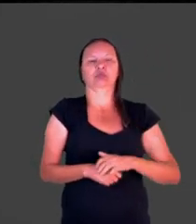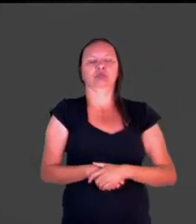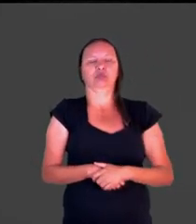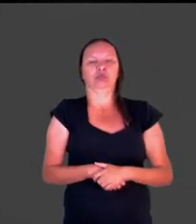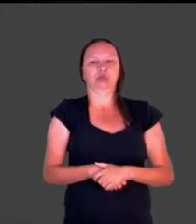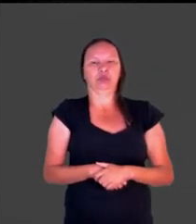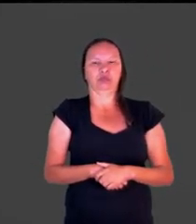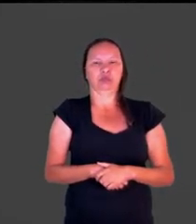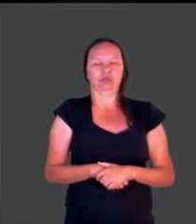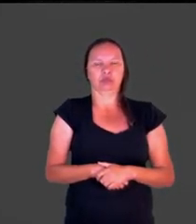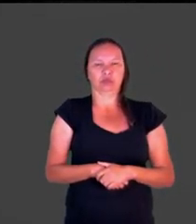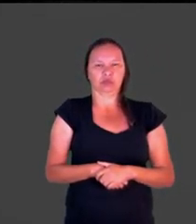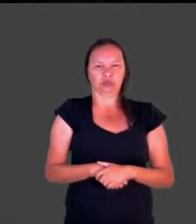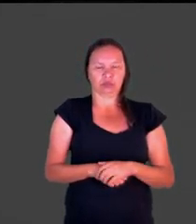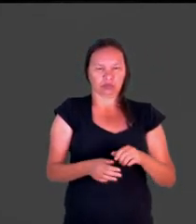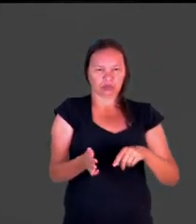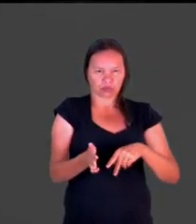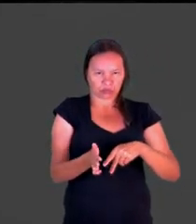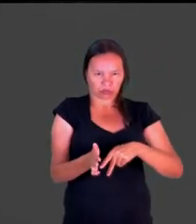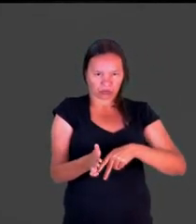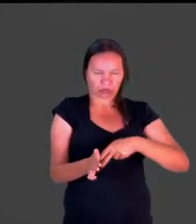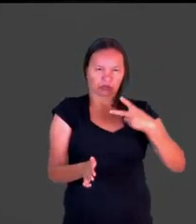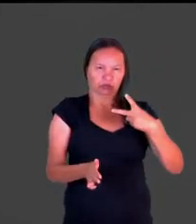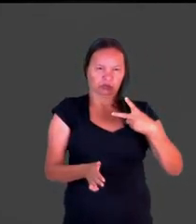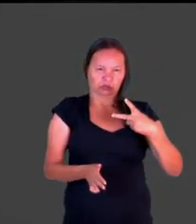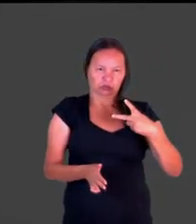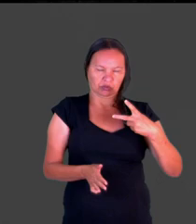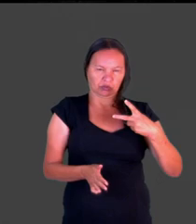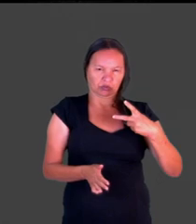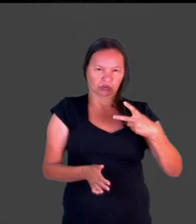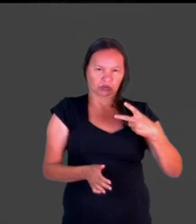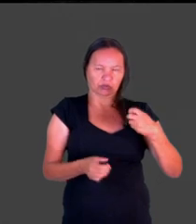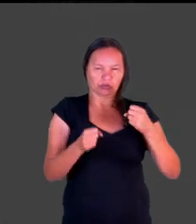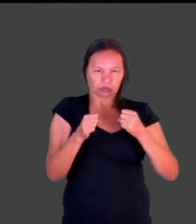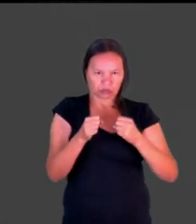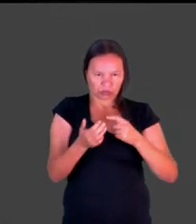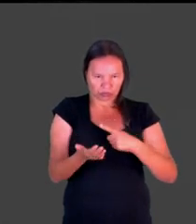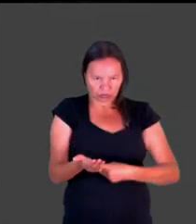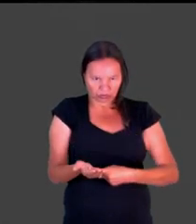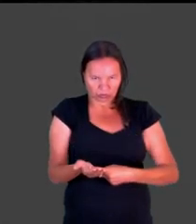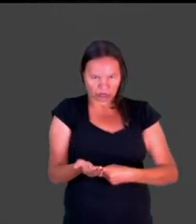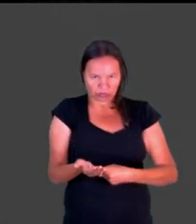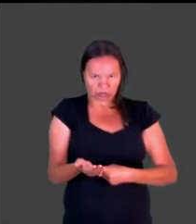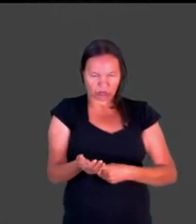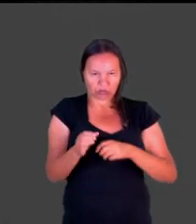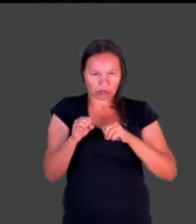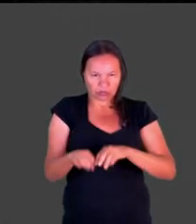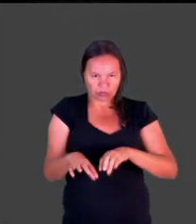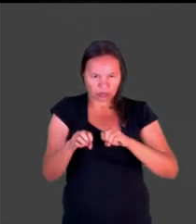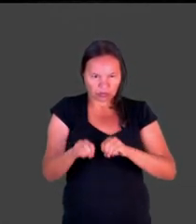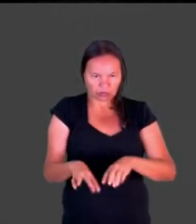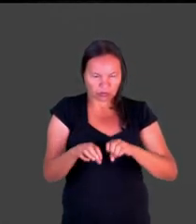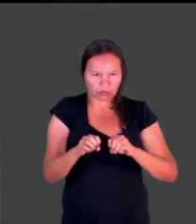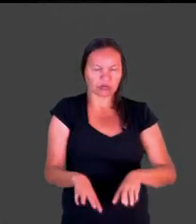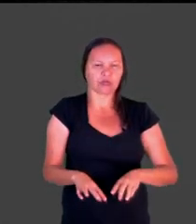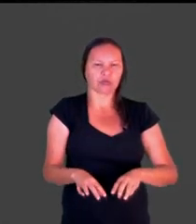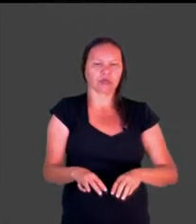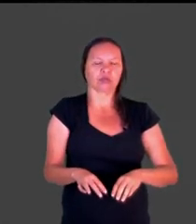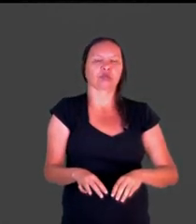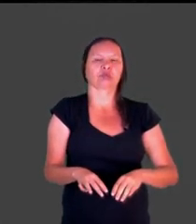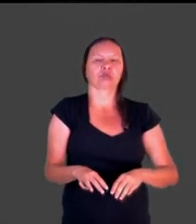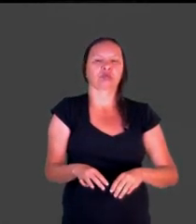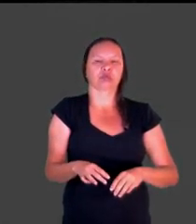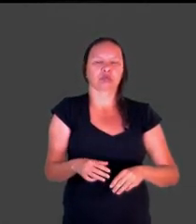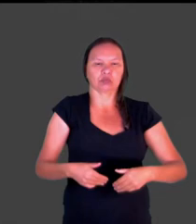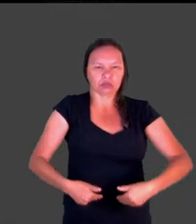ah a segunda obrigação é a educação nutricional